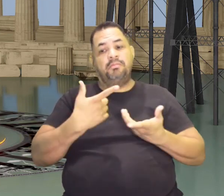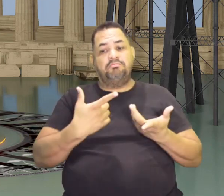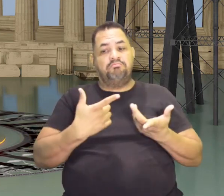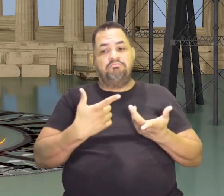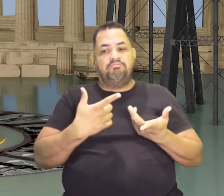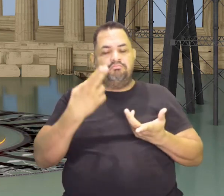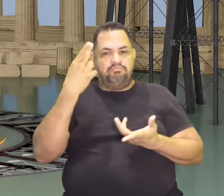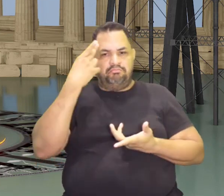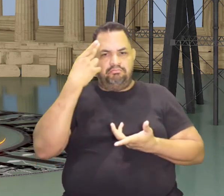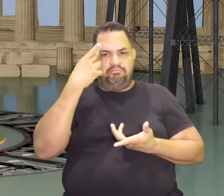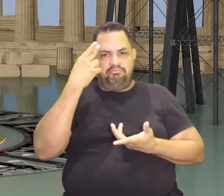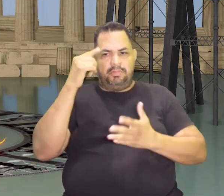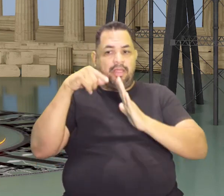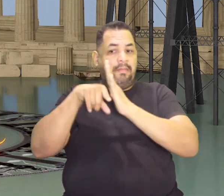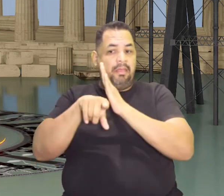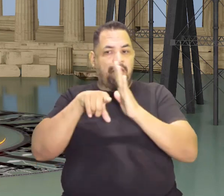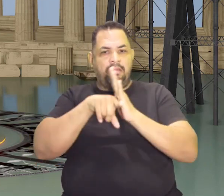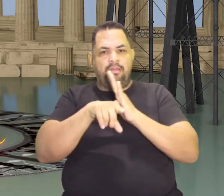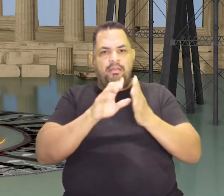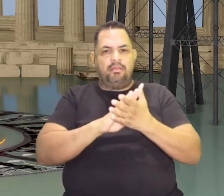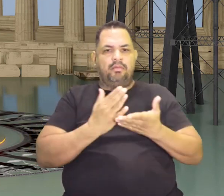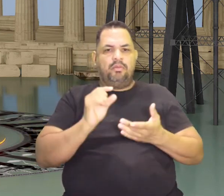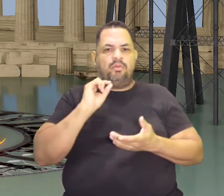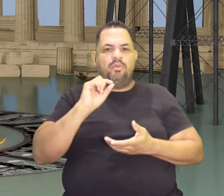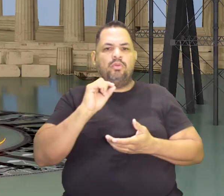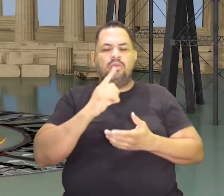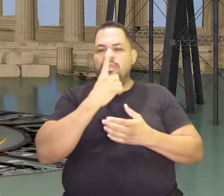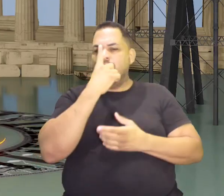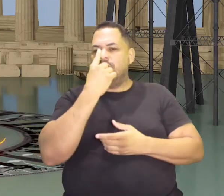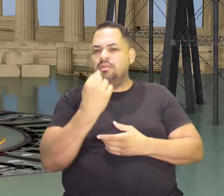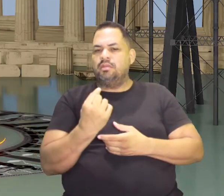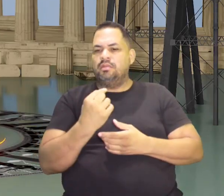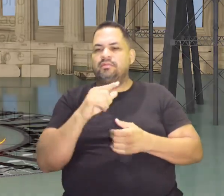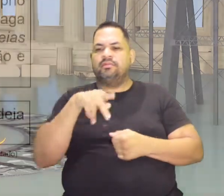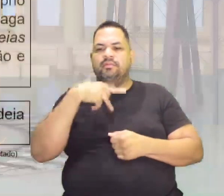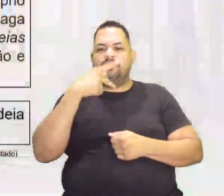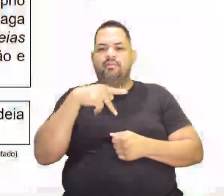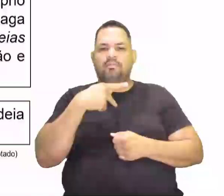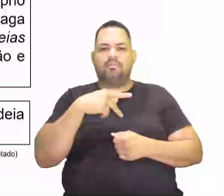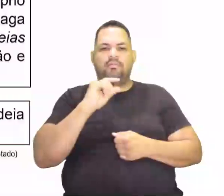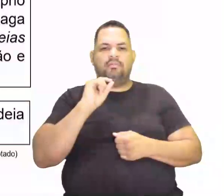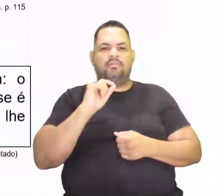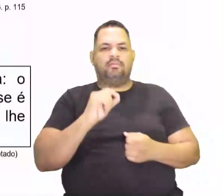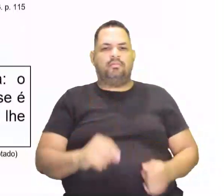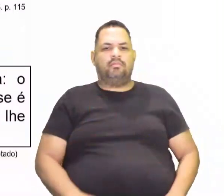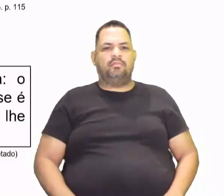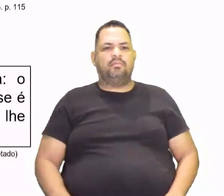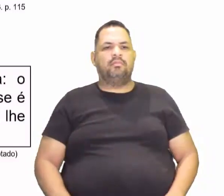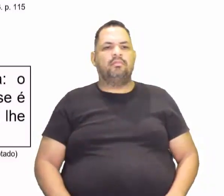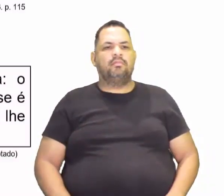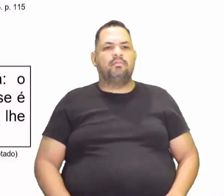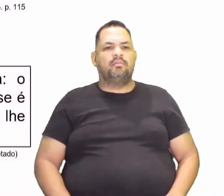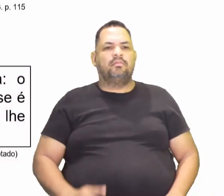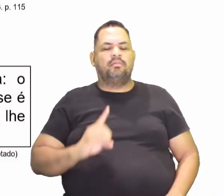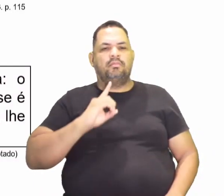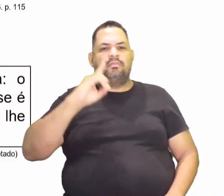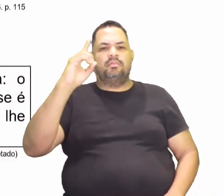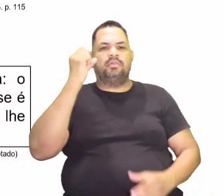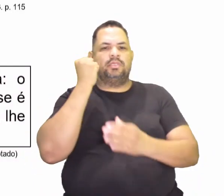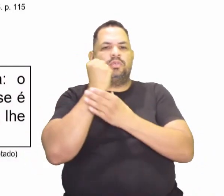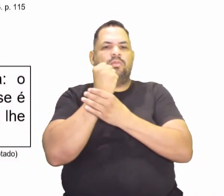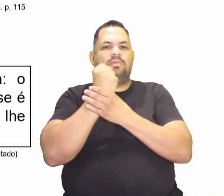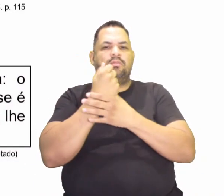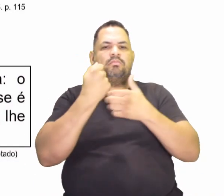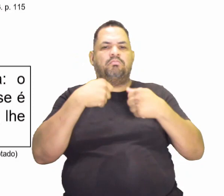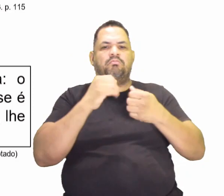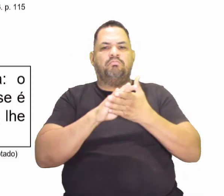né, perguntando. Vamos lá, o que Descartes falou? Olha aí. Vamos ver. Deus seria a garantia